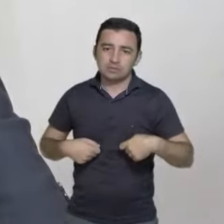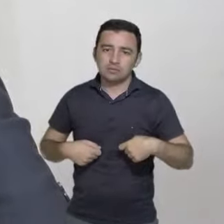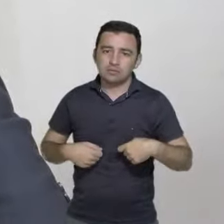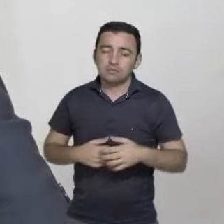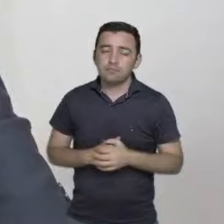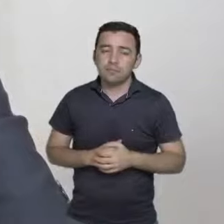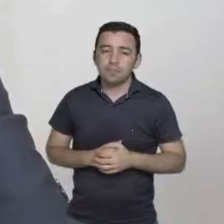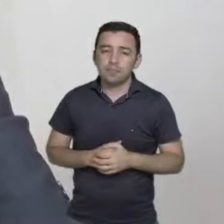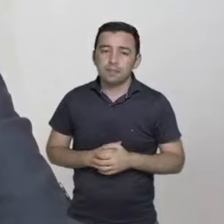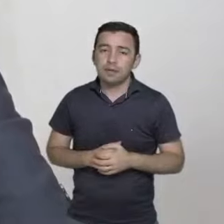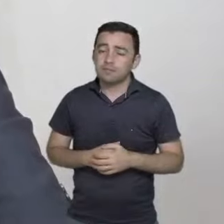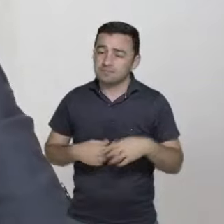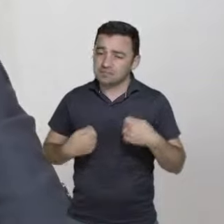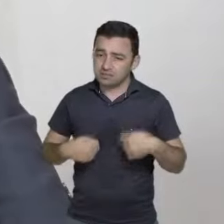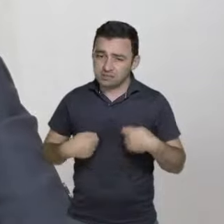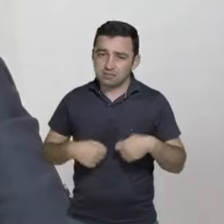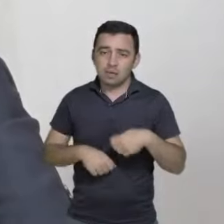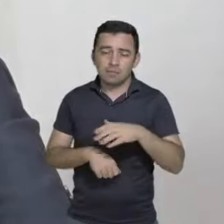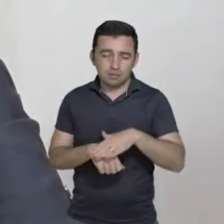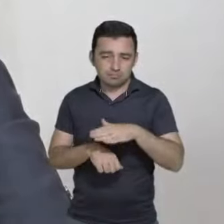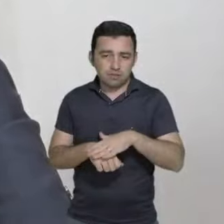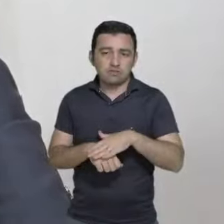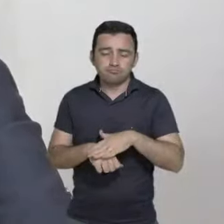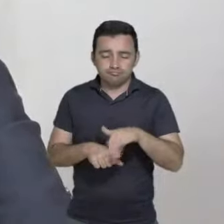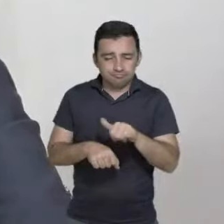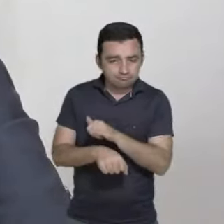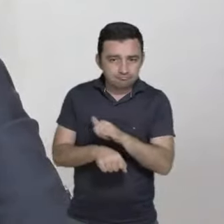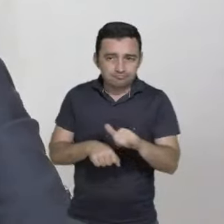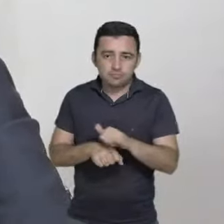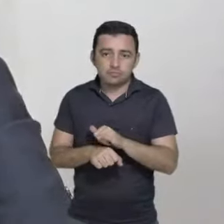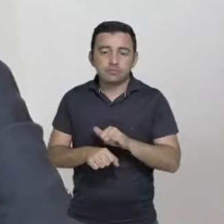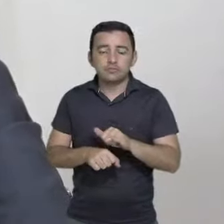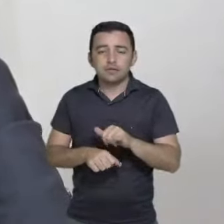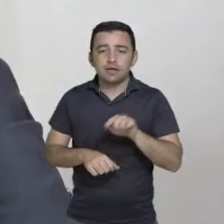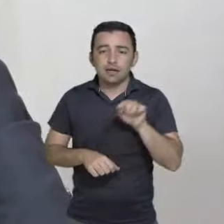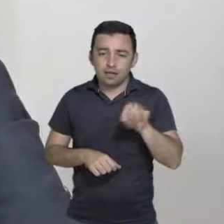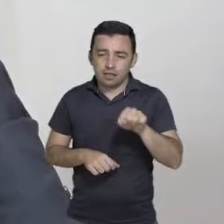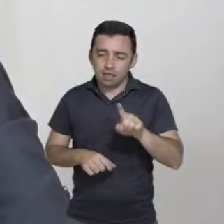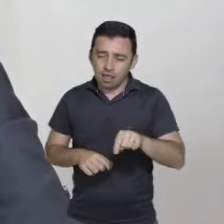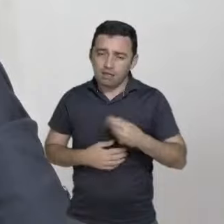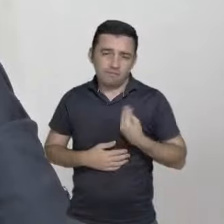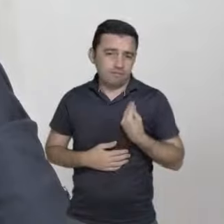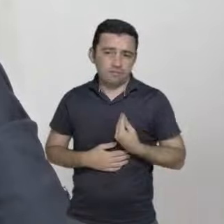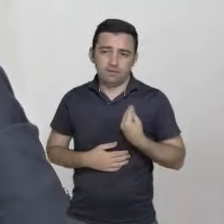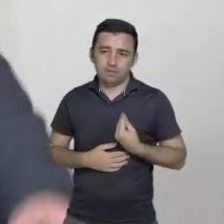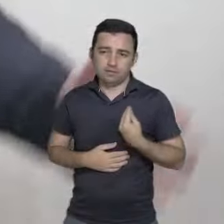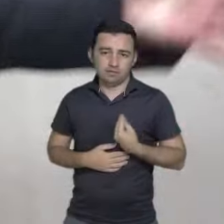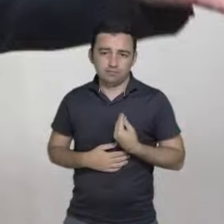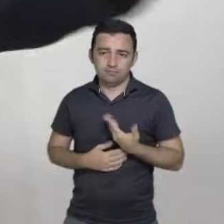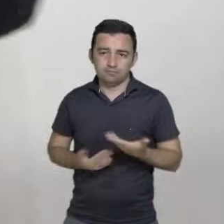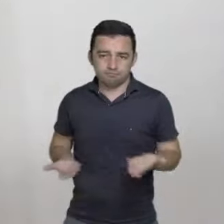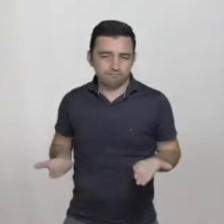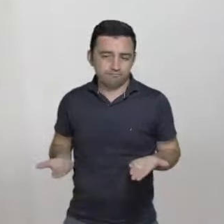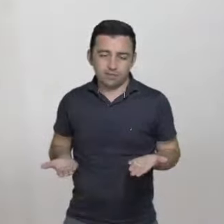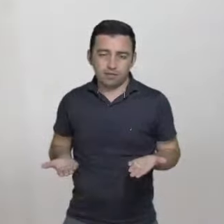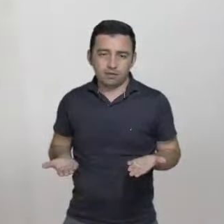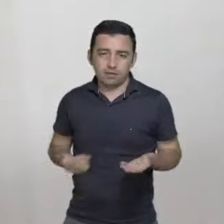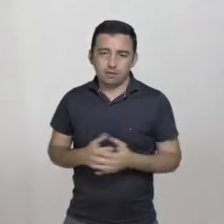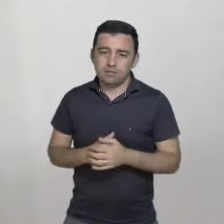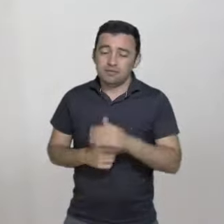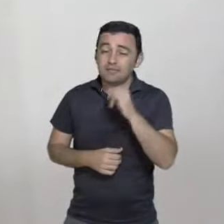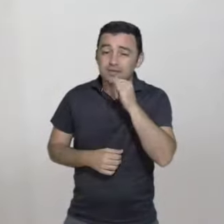teria que ser um instrumento, uma ferramenta para viver a vida. E, infelizmente,